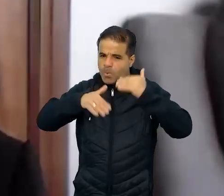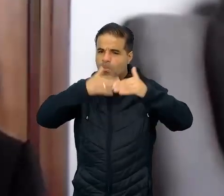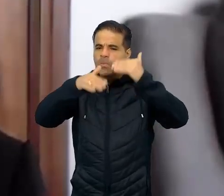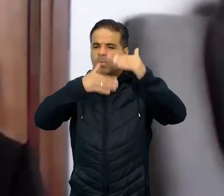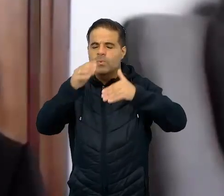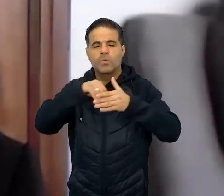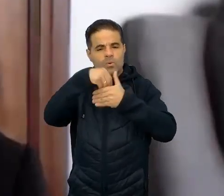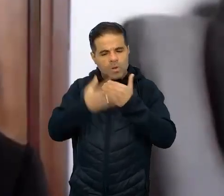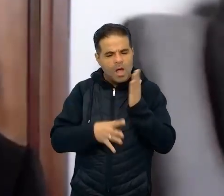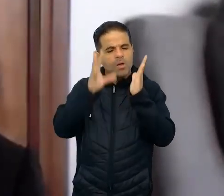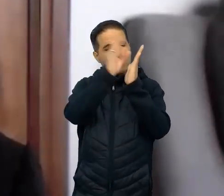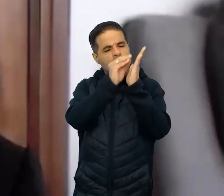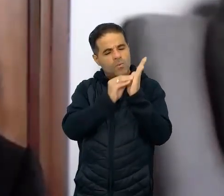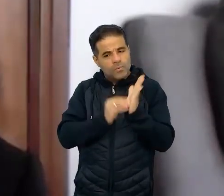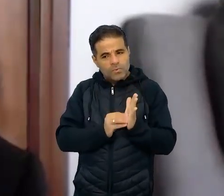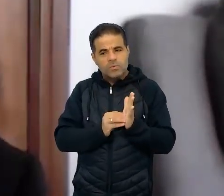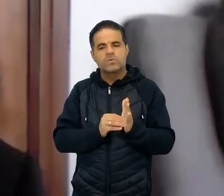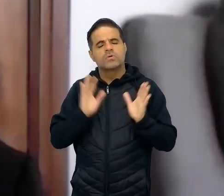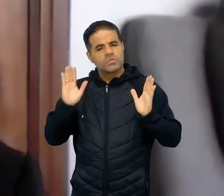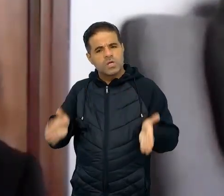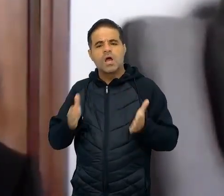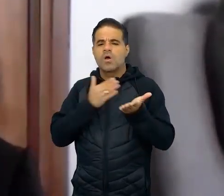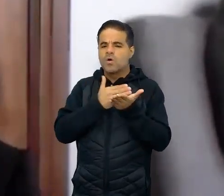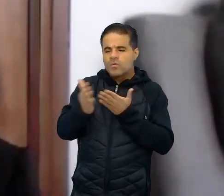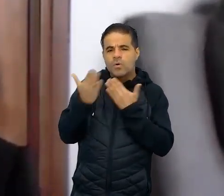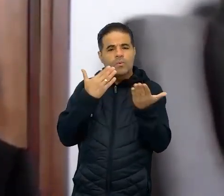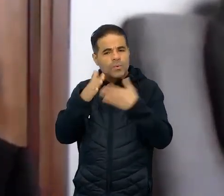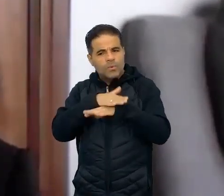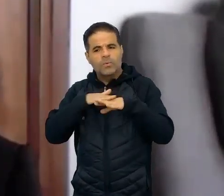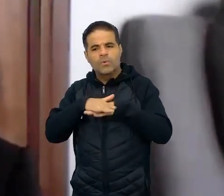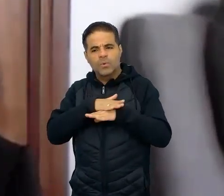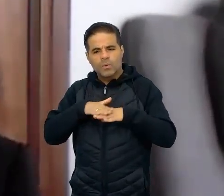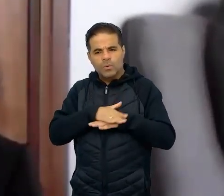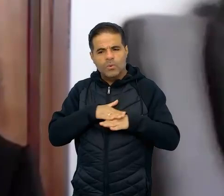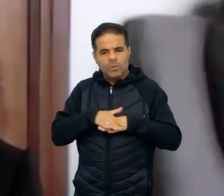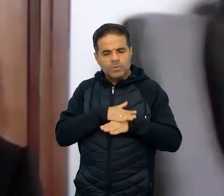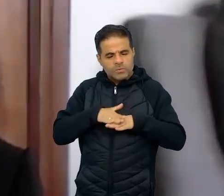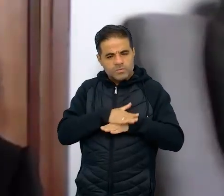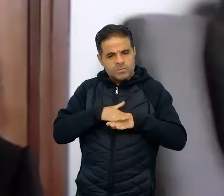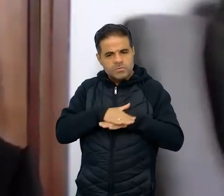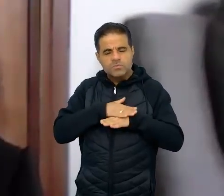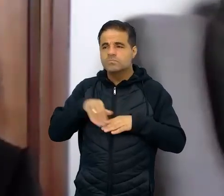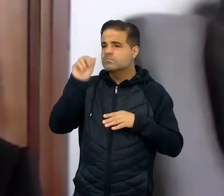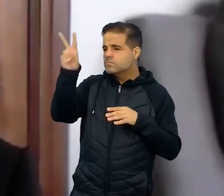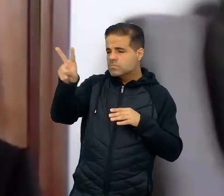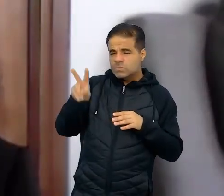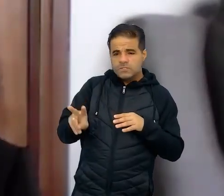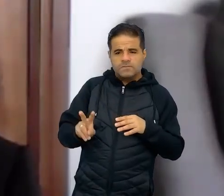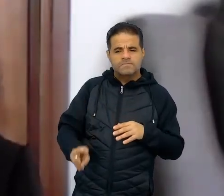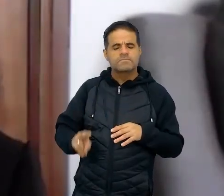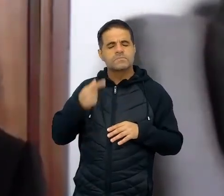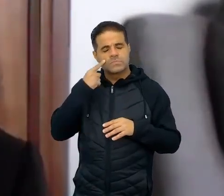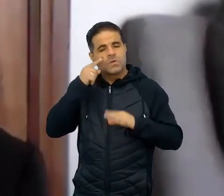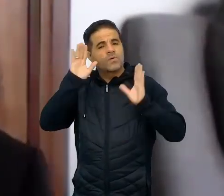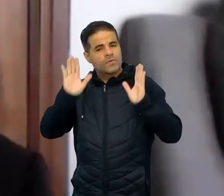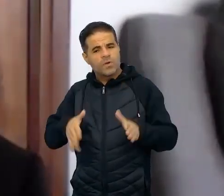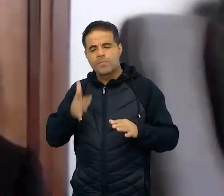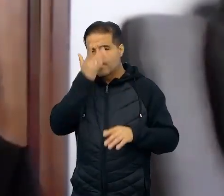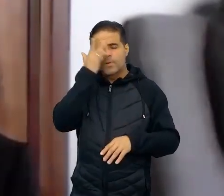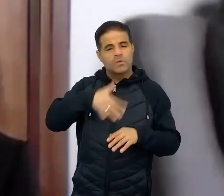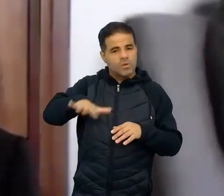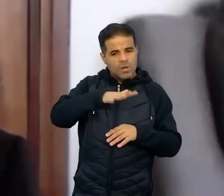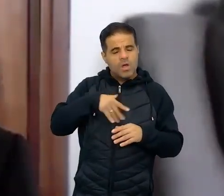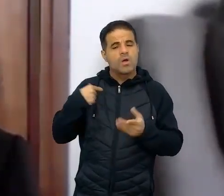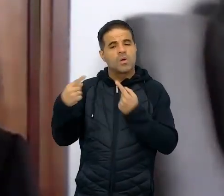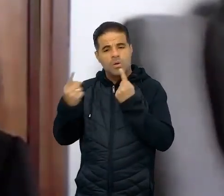determinado conteúdo, né? A gente estava conversando bastante também, né? Nós estávamos lendo aqui o pessoal que trabalha,